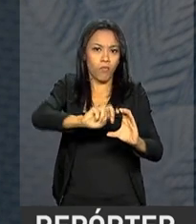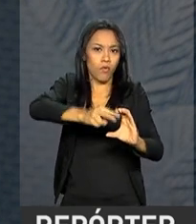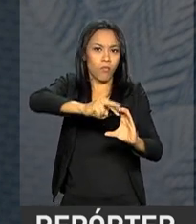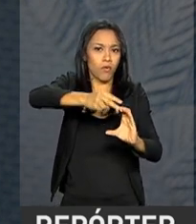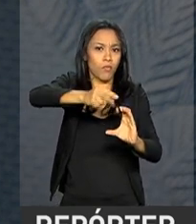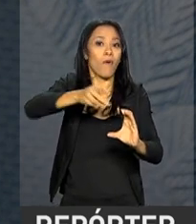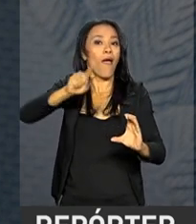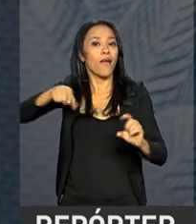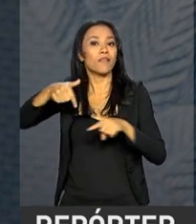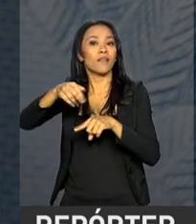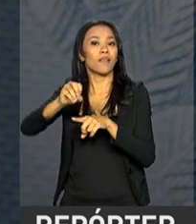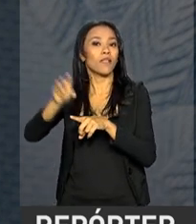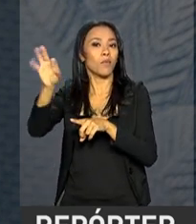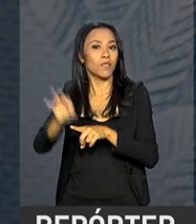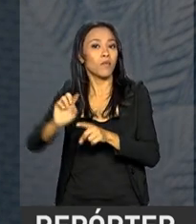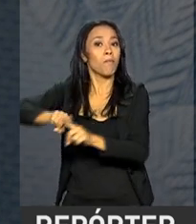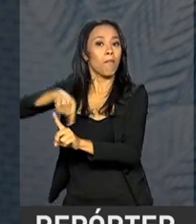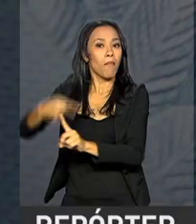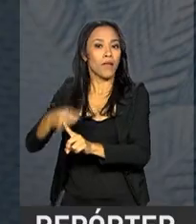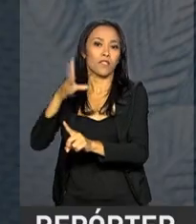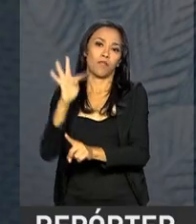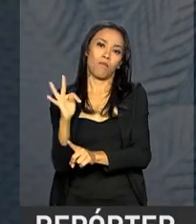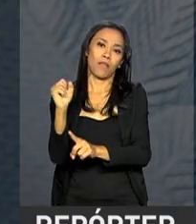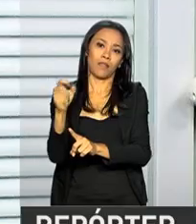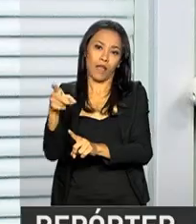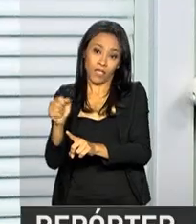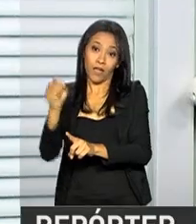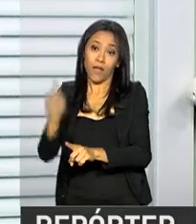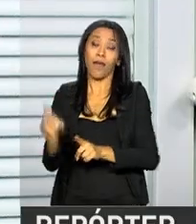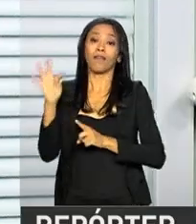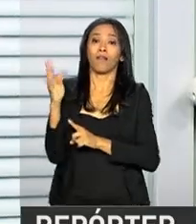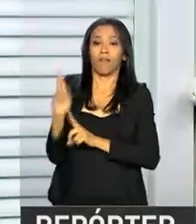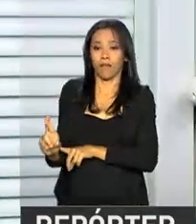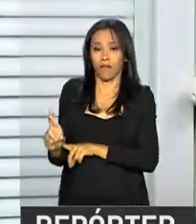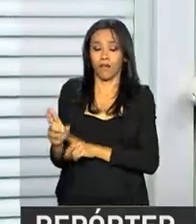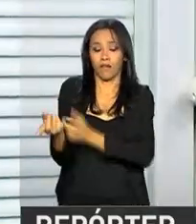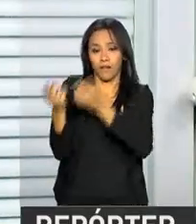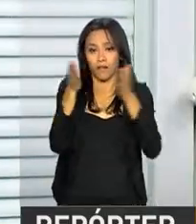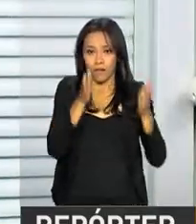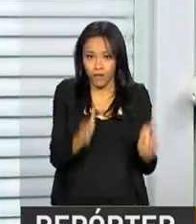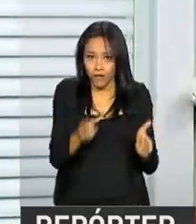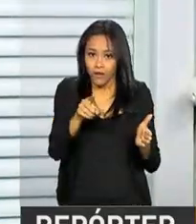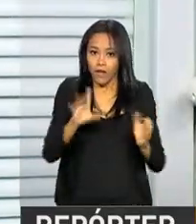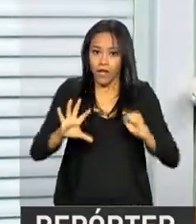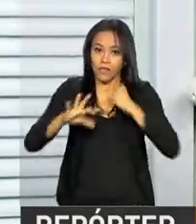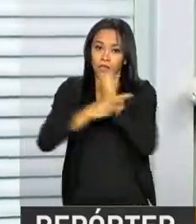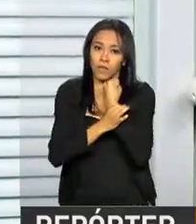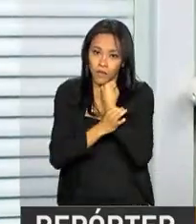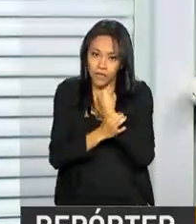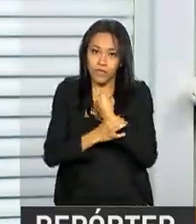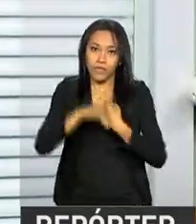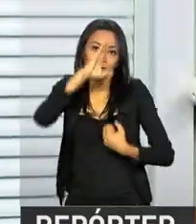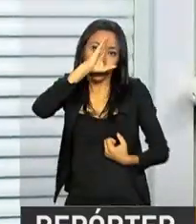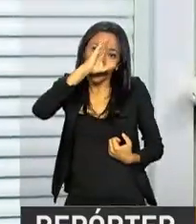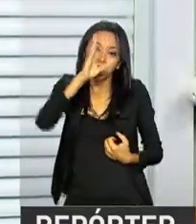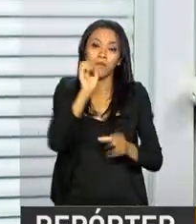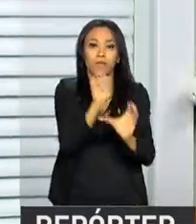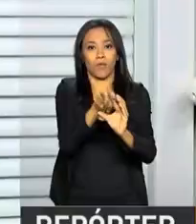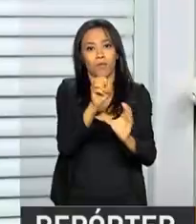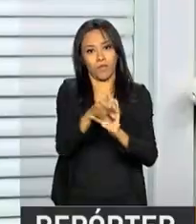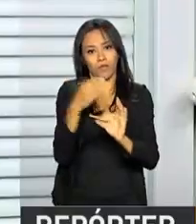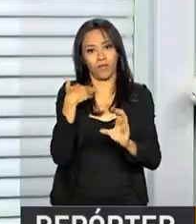da selic mais a taxa referencial a tr a segurança é o principal atributo da poupança da caixa